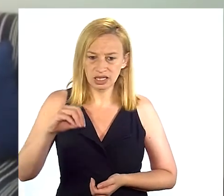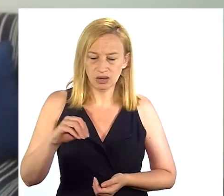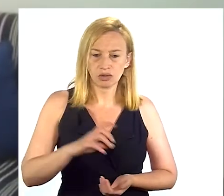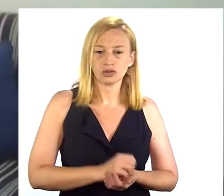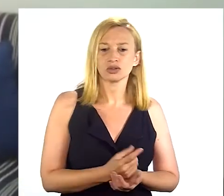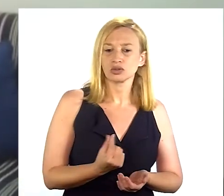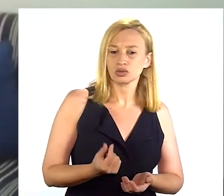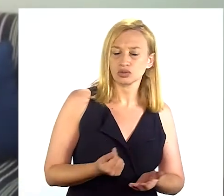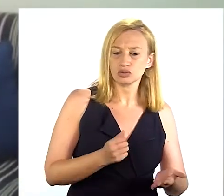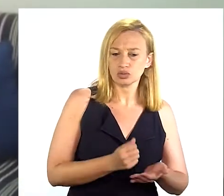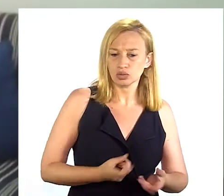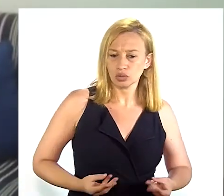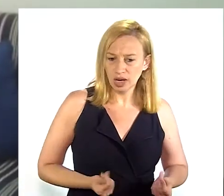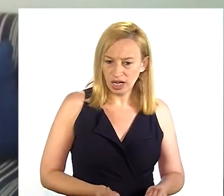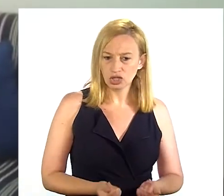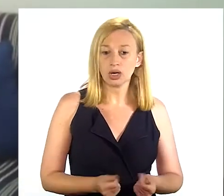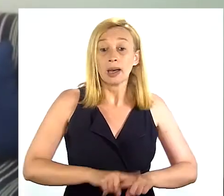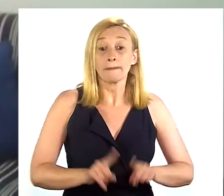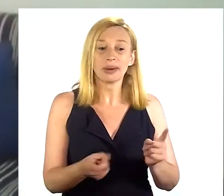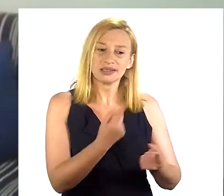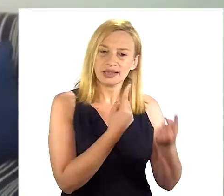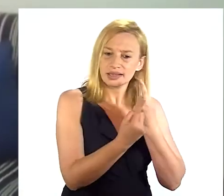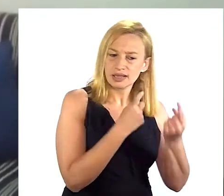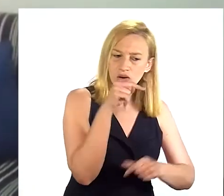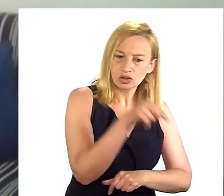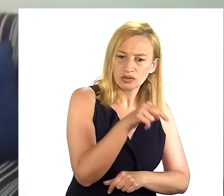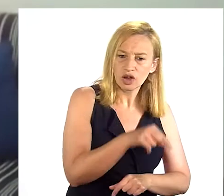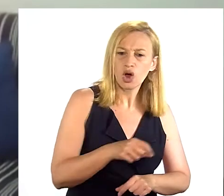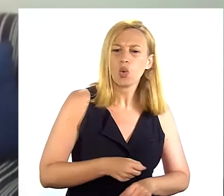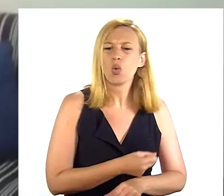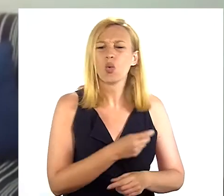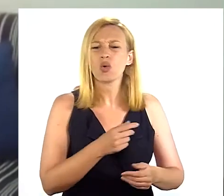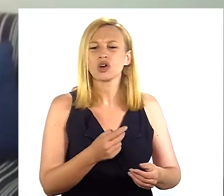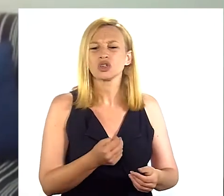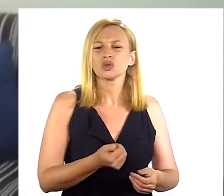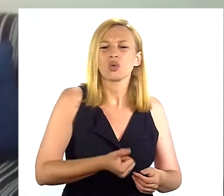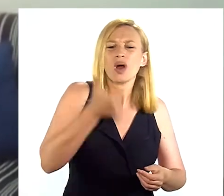custos, né? Mas essa rodovia,